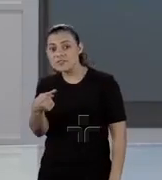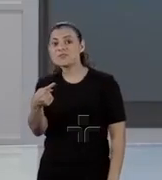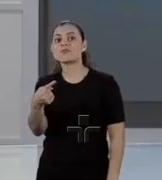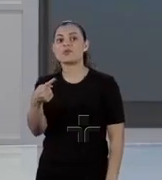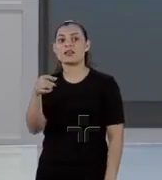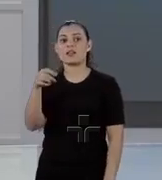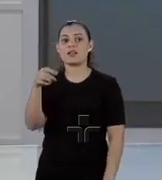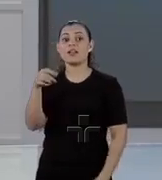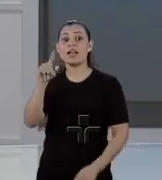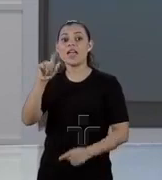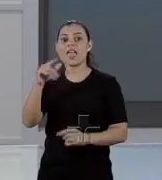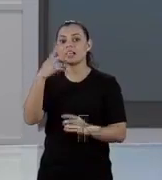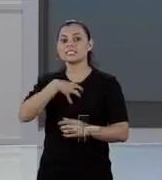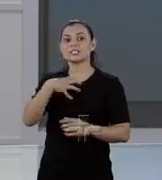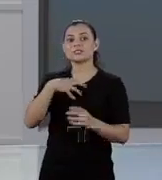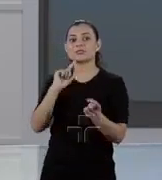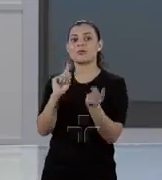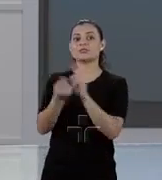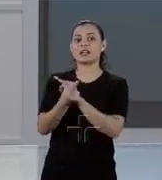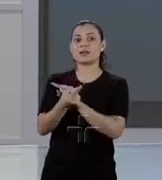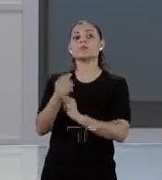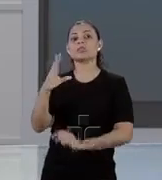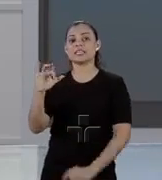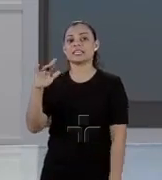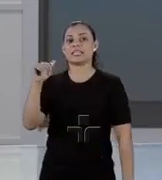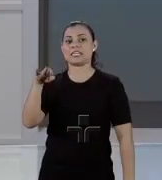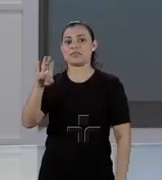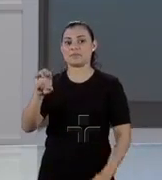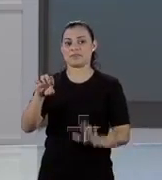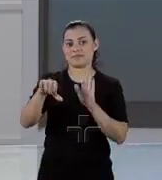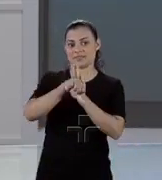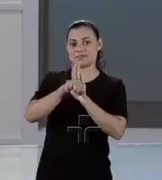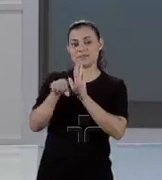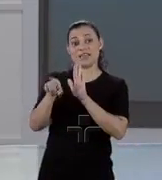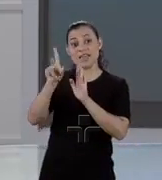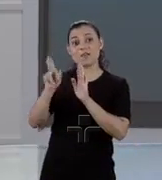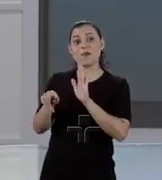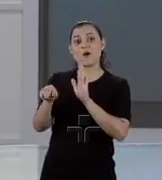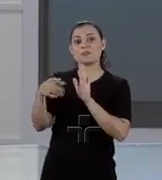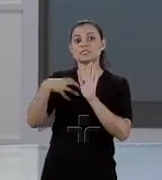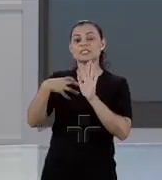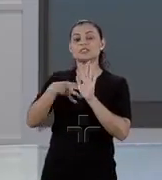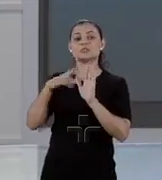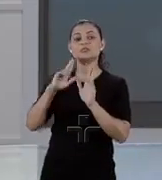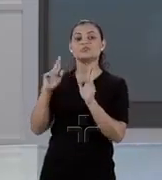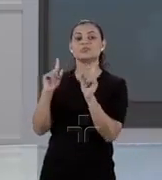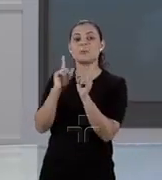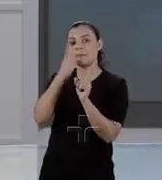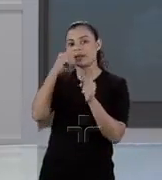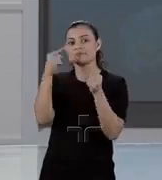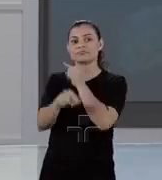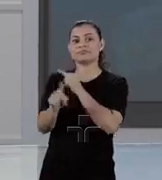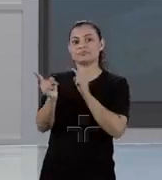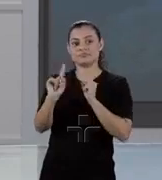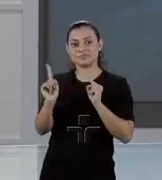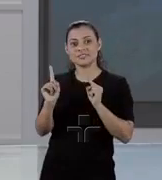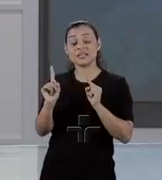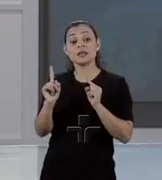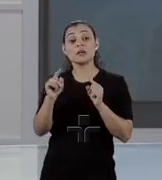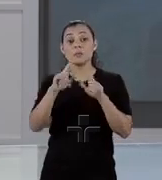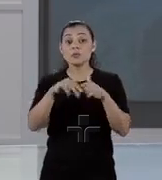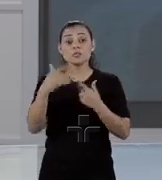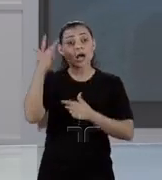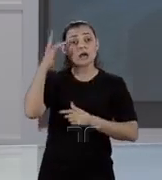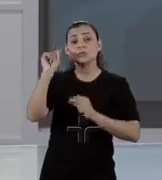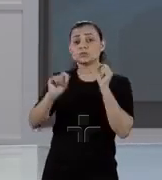vivo e assim, as mídias sociais e a pressa e poucas palavras. Tanto que eu acho que o